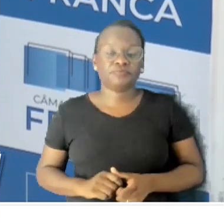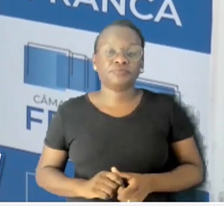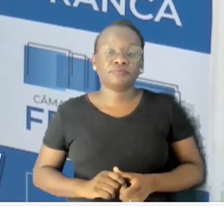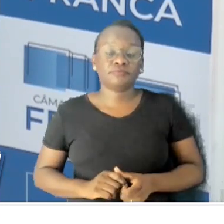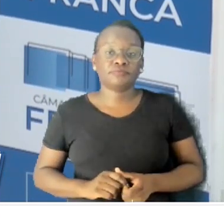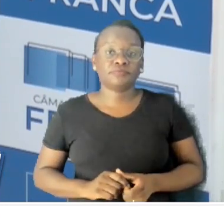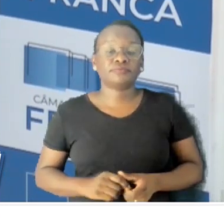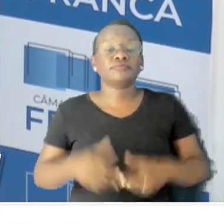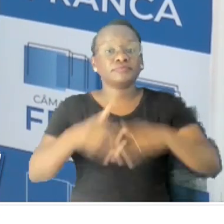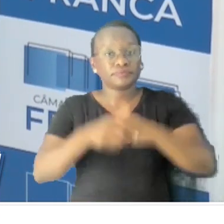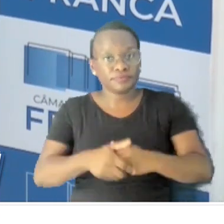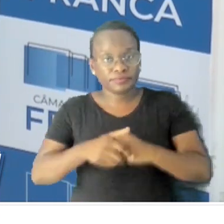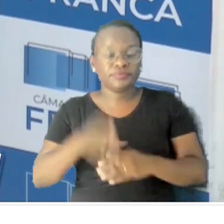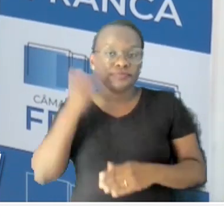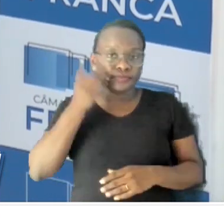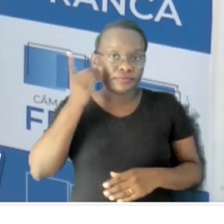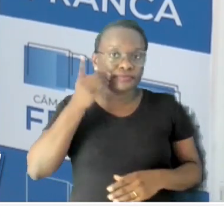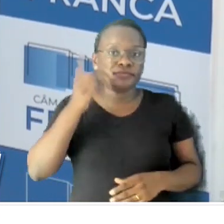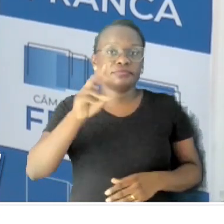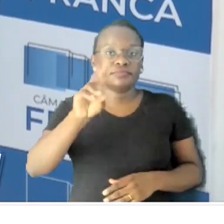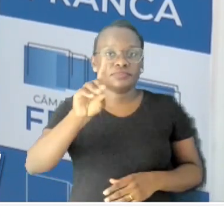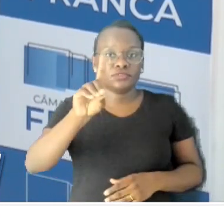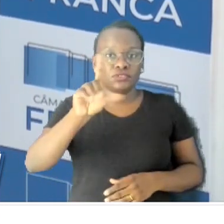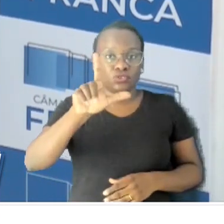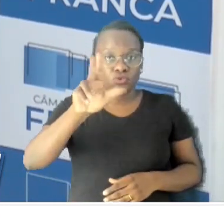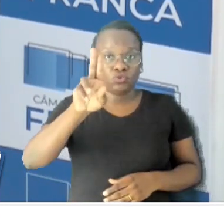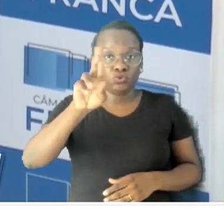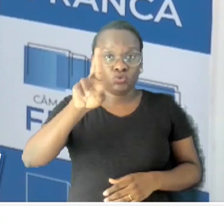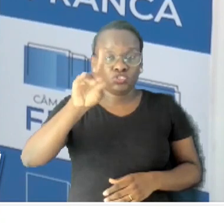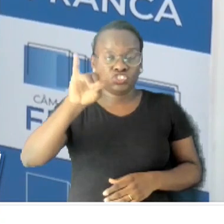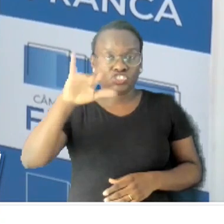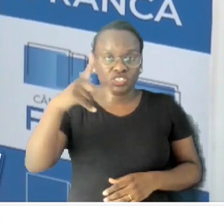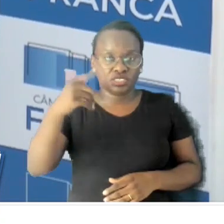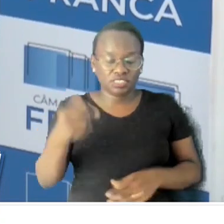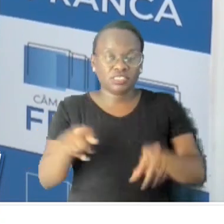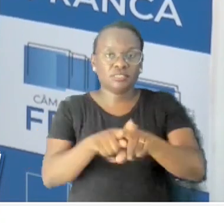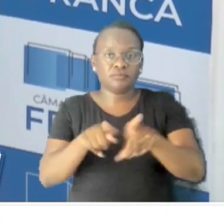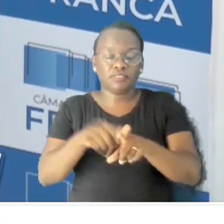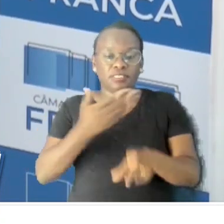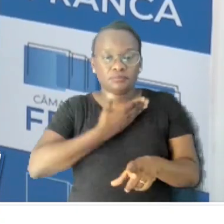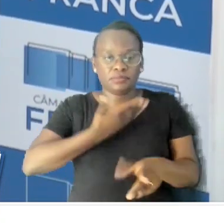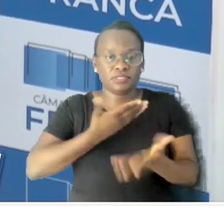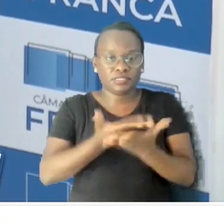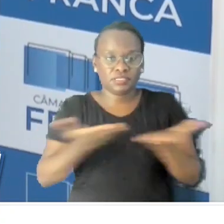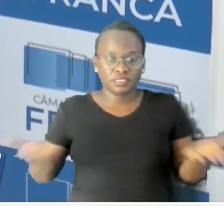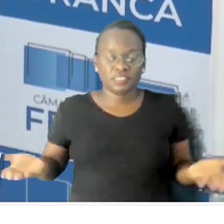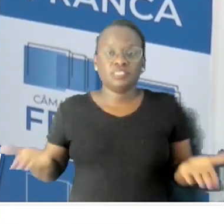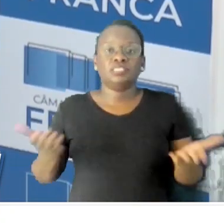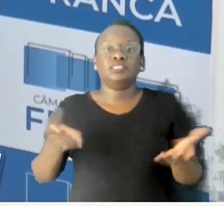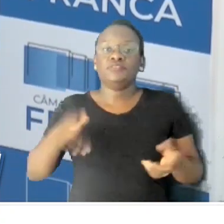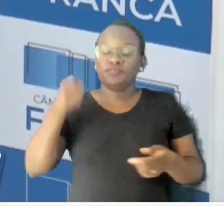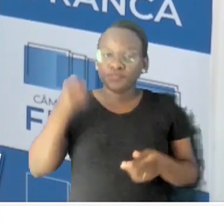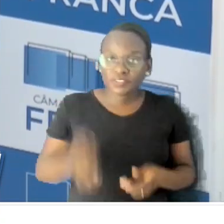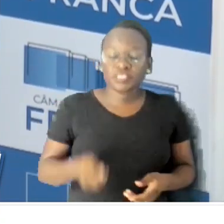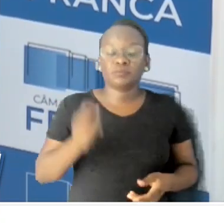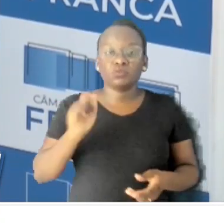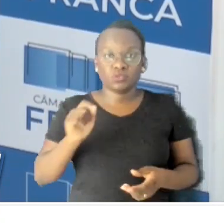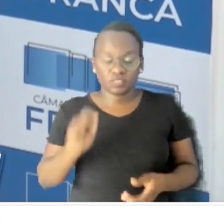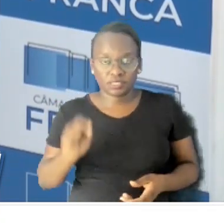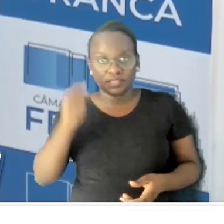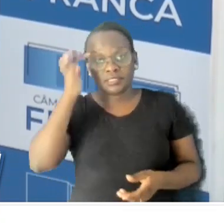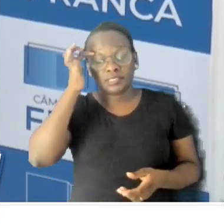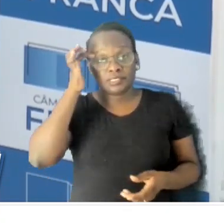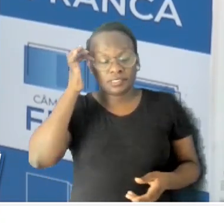Cumprimento a vereadora Lurdinha Granzotti, juntamente com os colegas aqui, que foi muito firme no que foi a